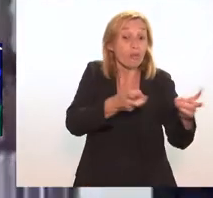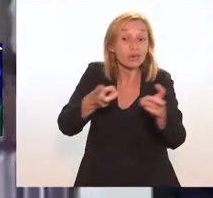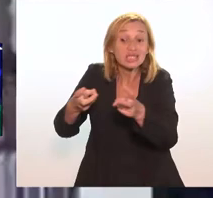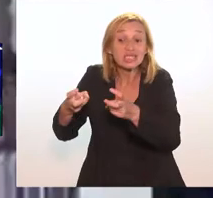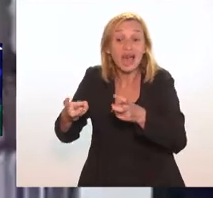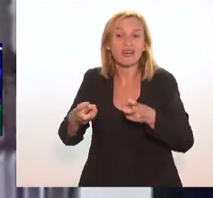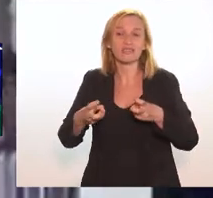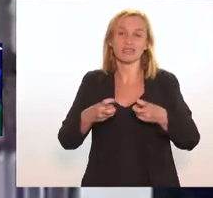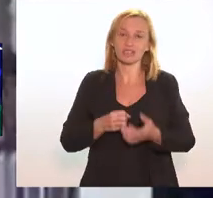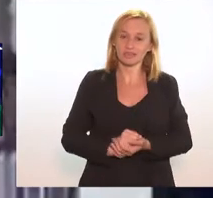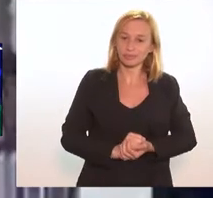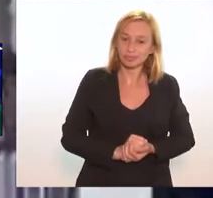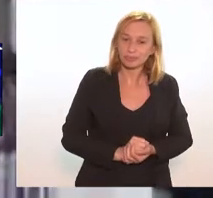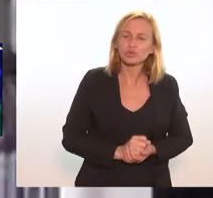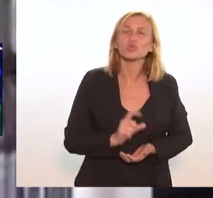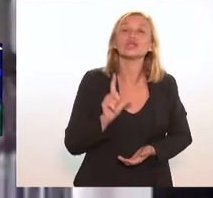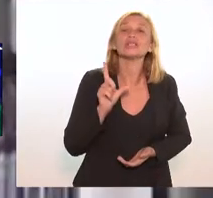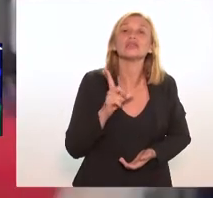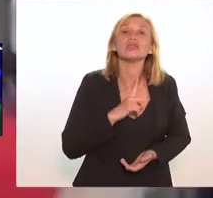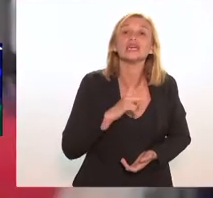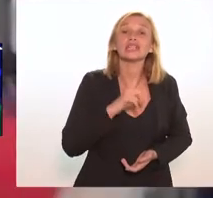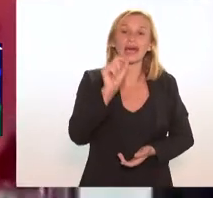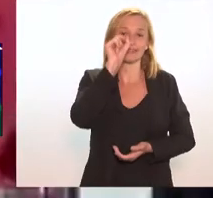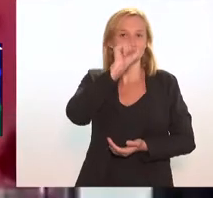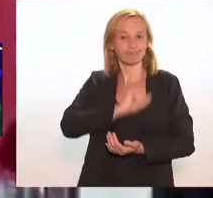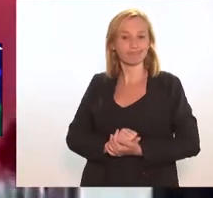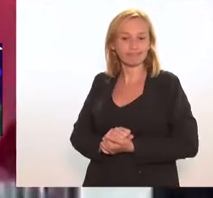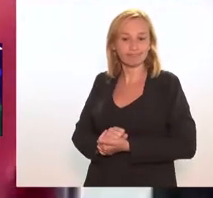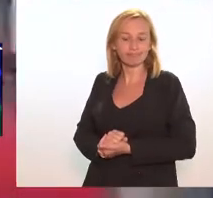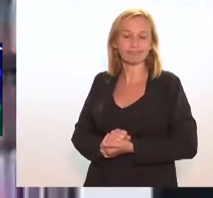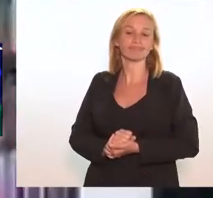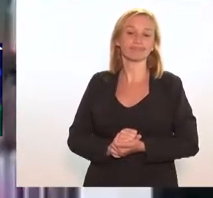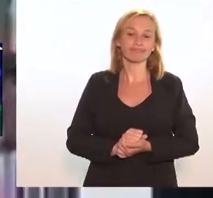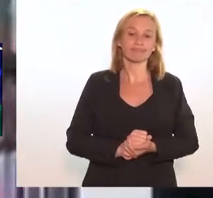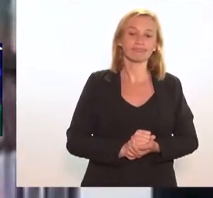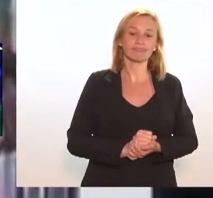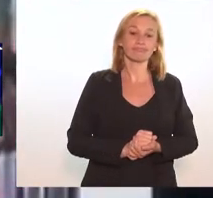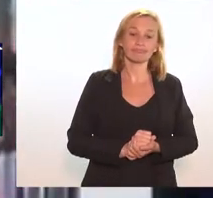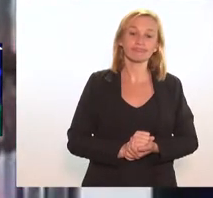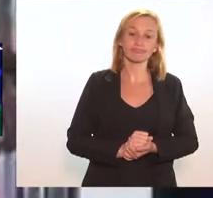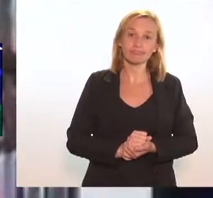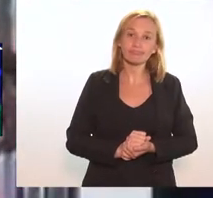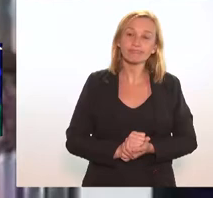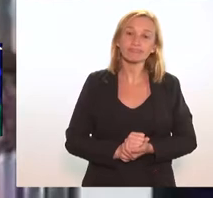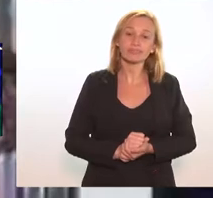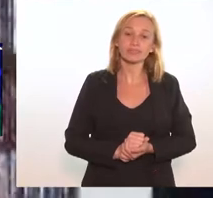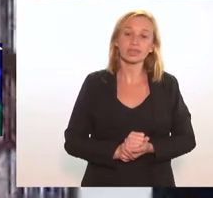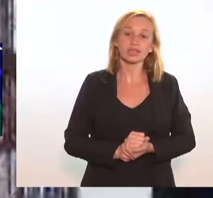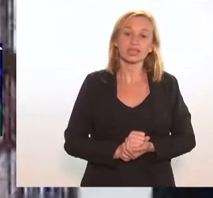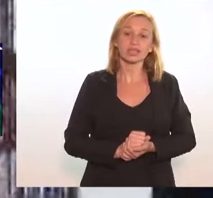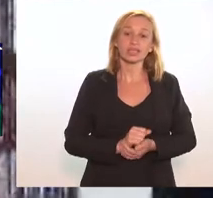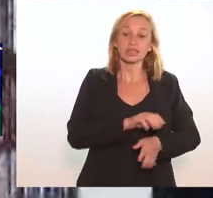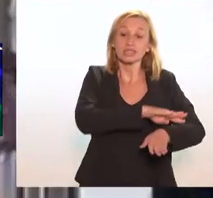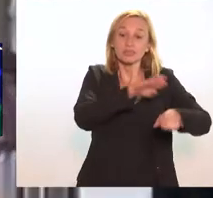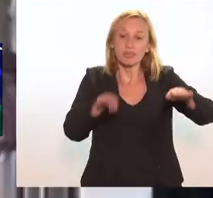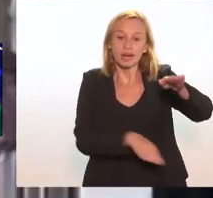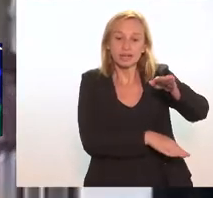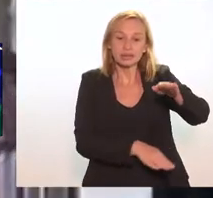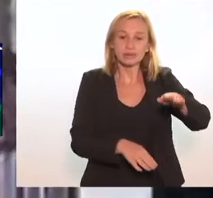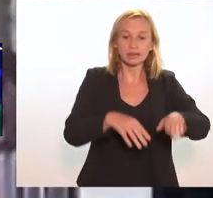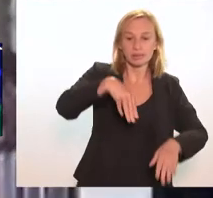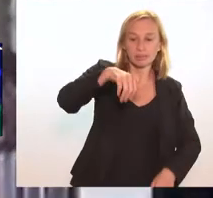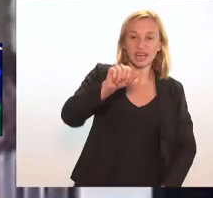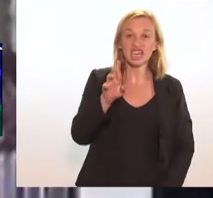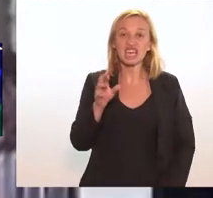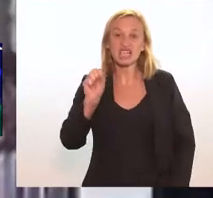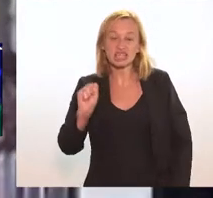que existe debaixo das suas marquises. O que existe debaixo das suas